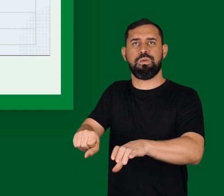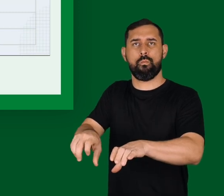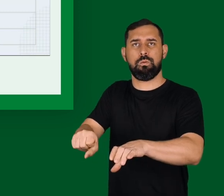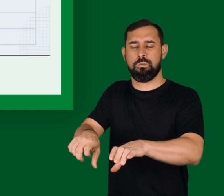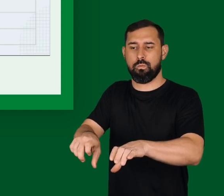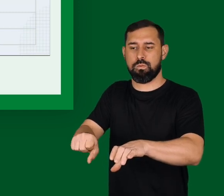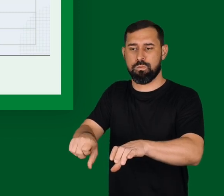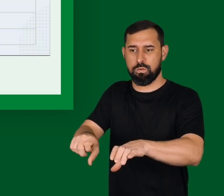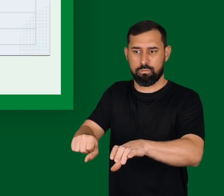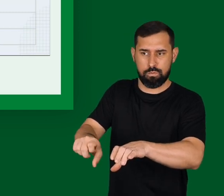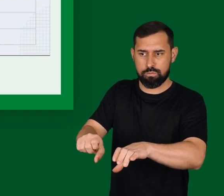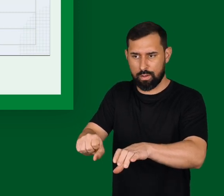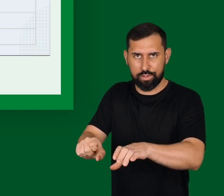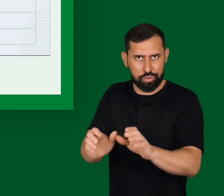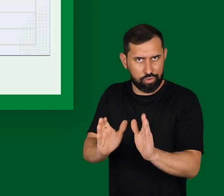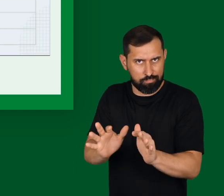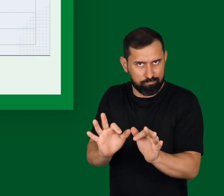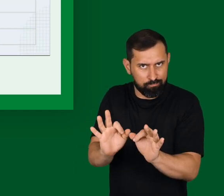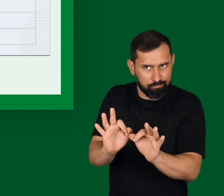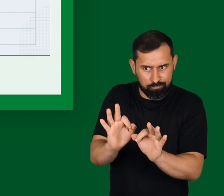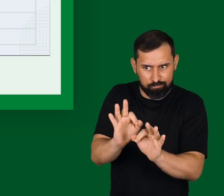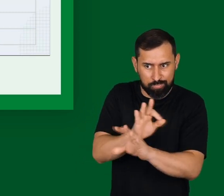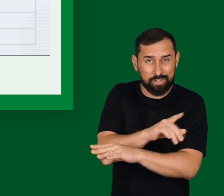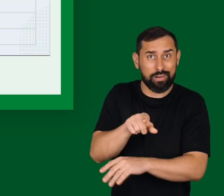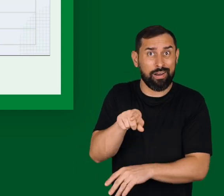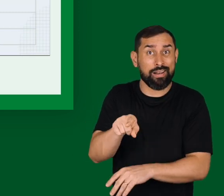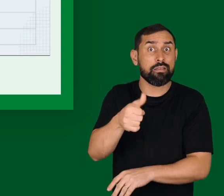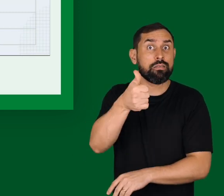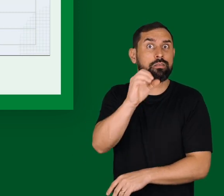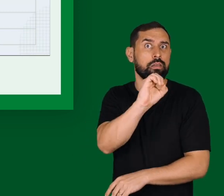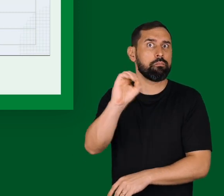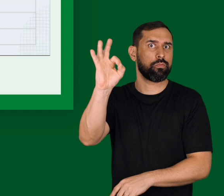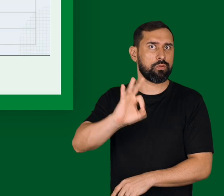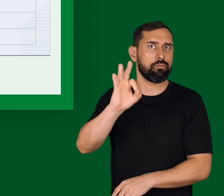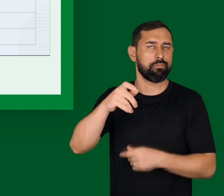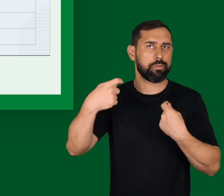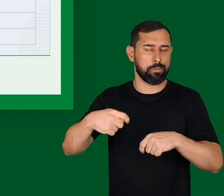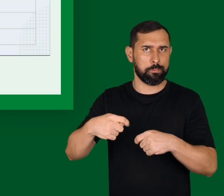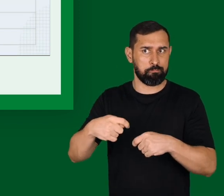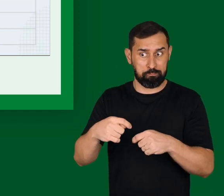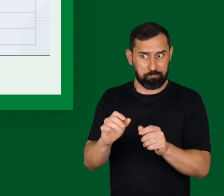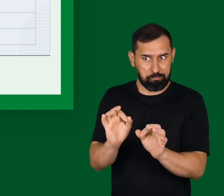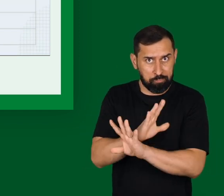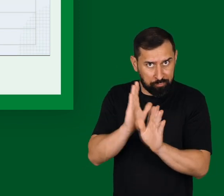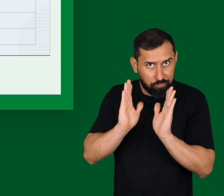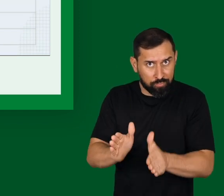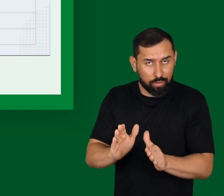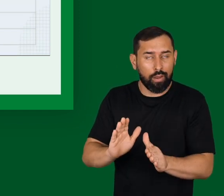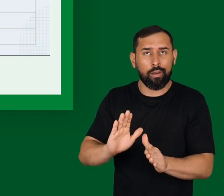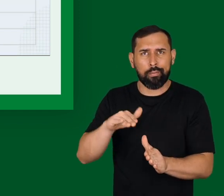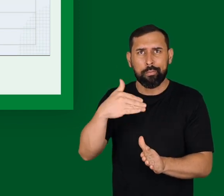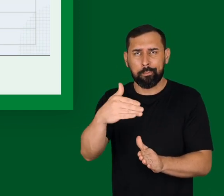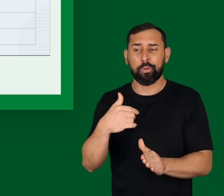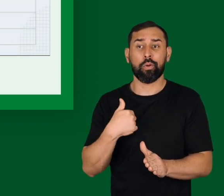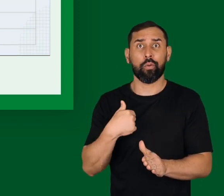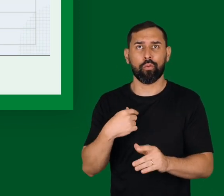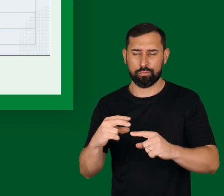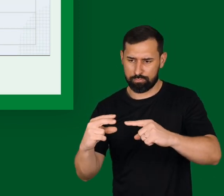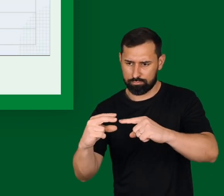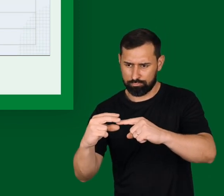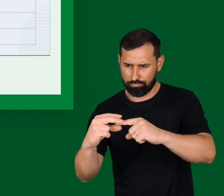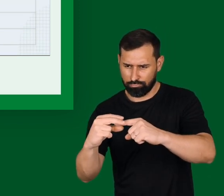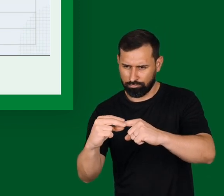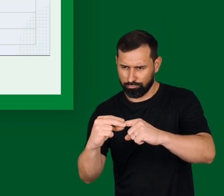Pré-oxigênio. Pré-oxigenei essa criança com oxigênio a 100%. Oxigenou. A gente